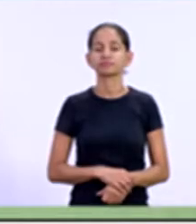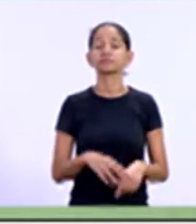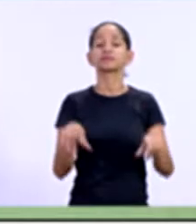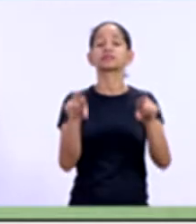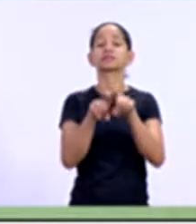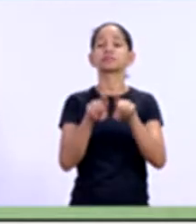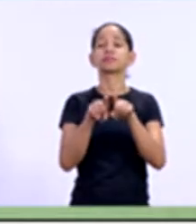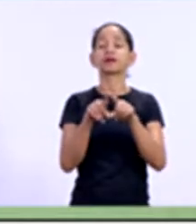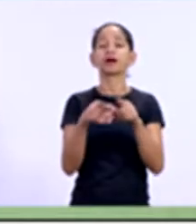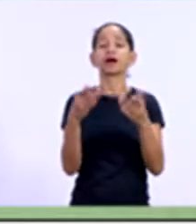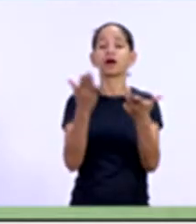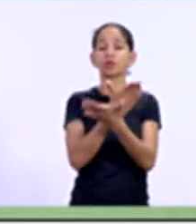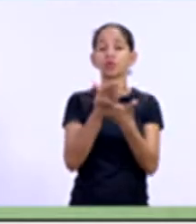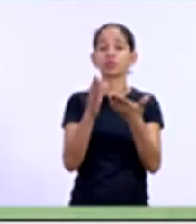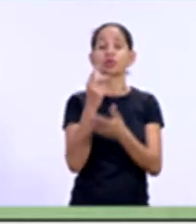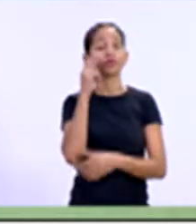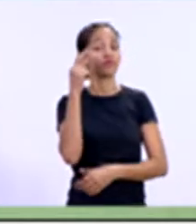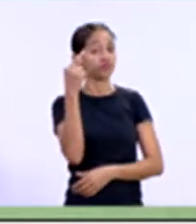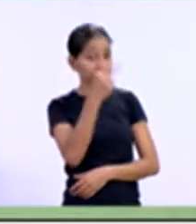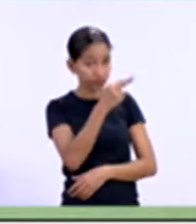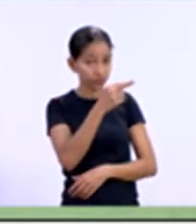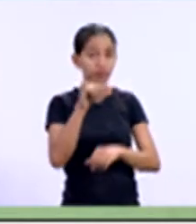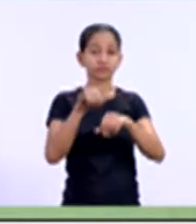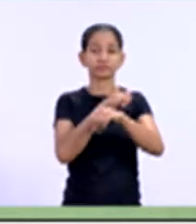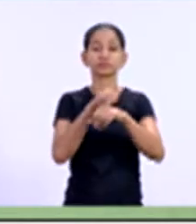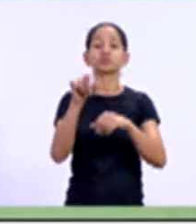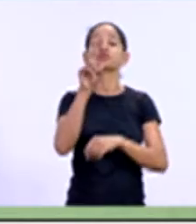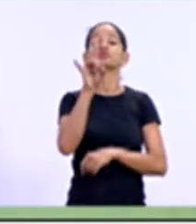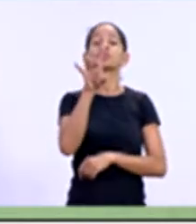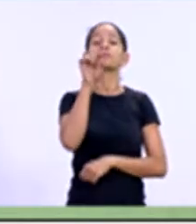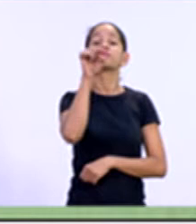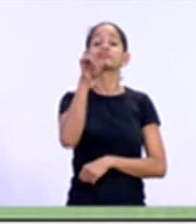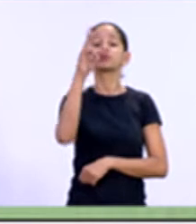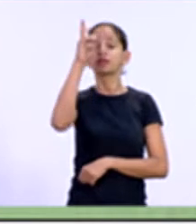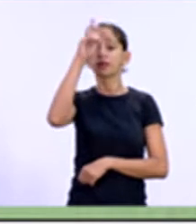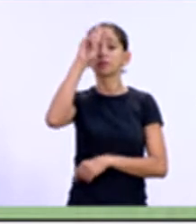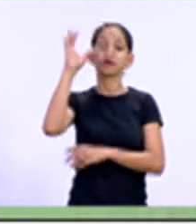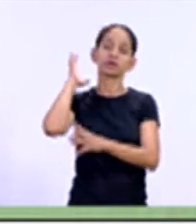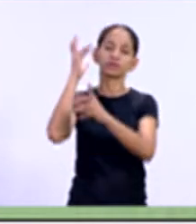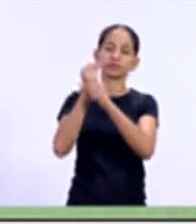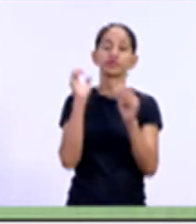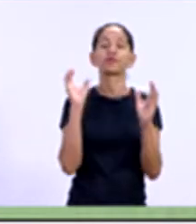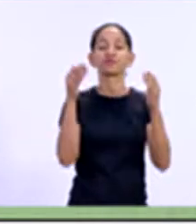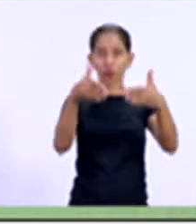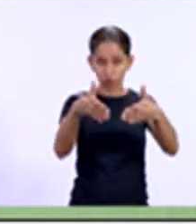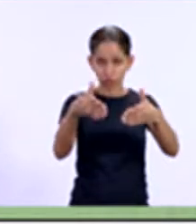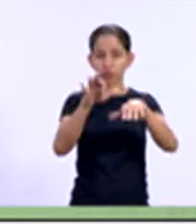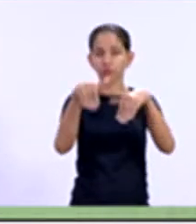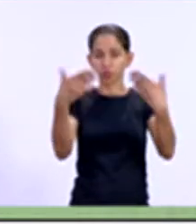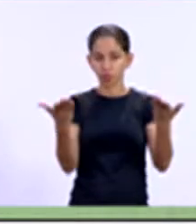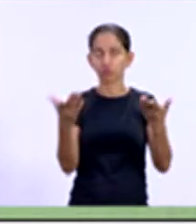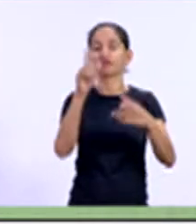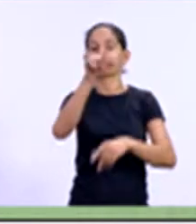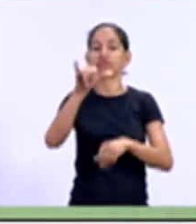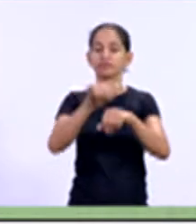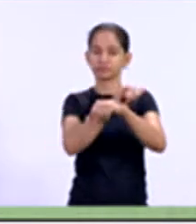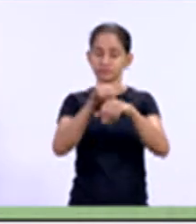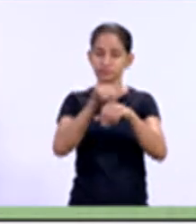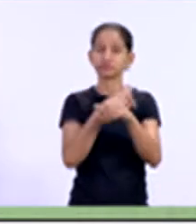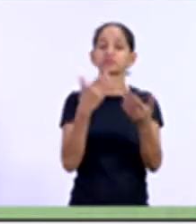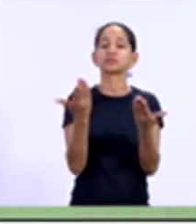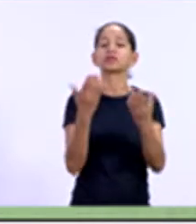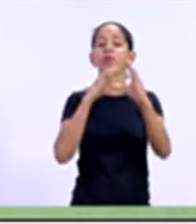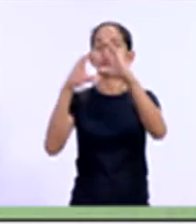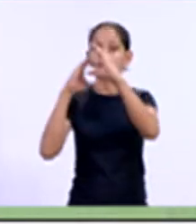as ferramentas que nós vimos, só para recapitular e definir. Fórum é uma ferramenta de